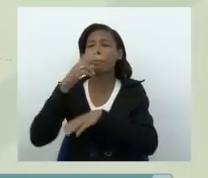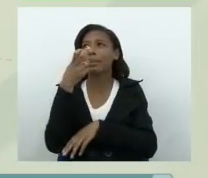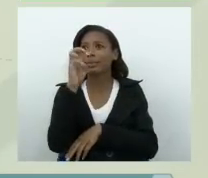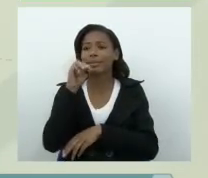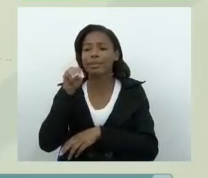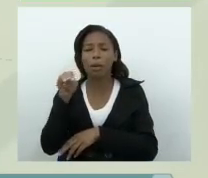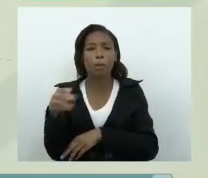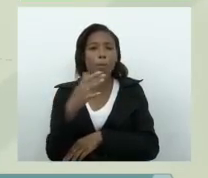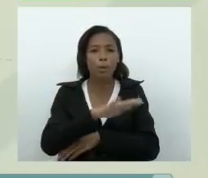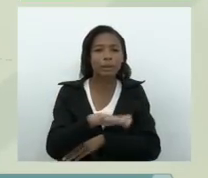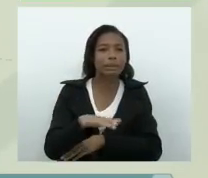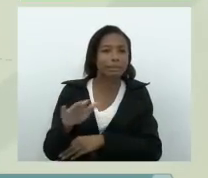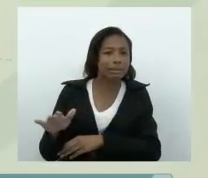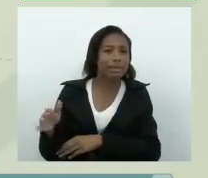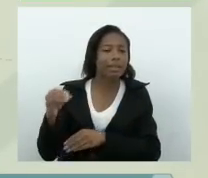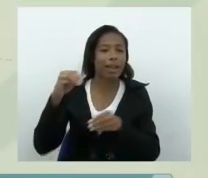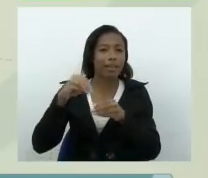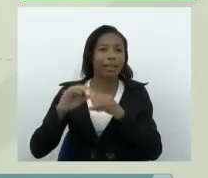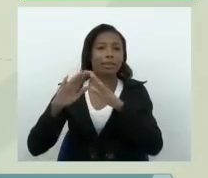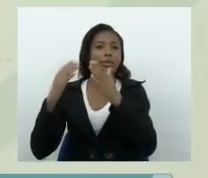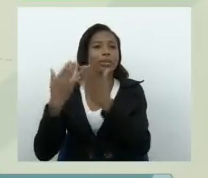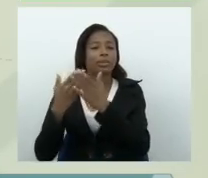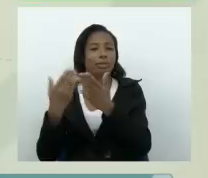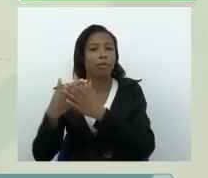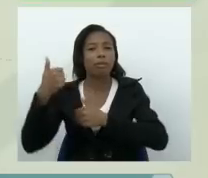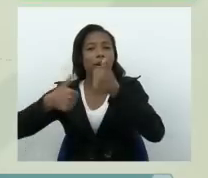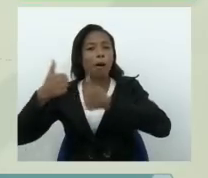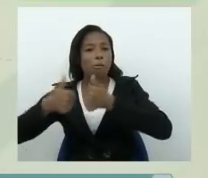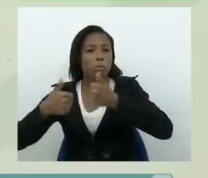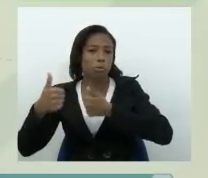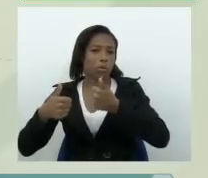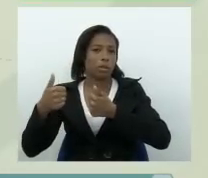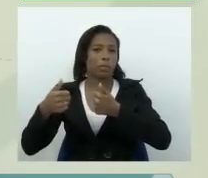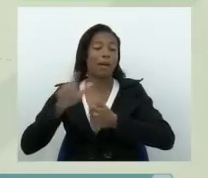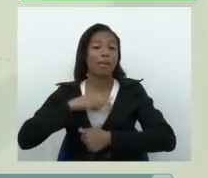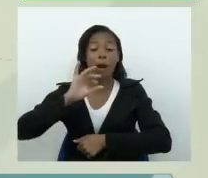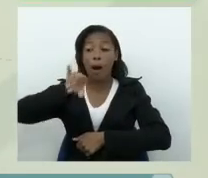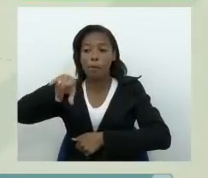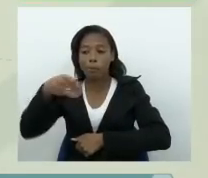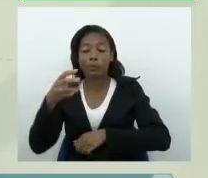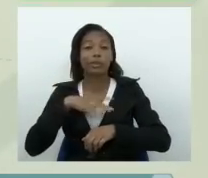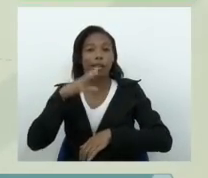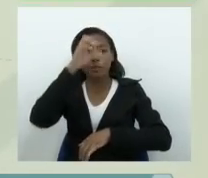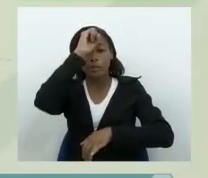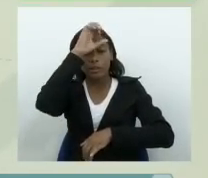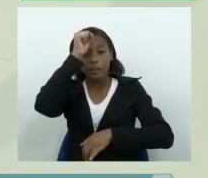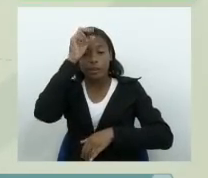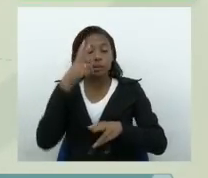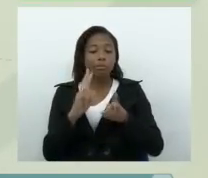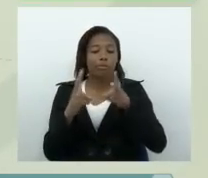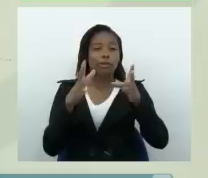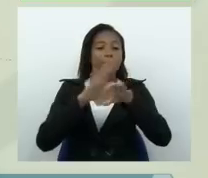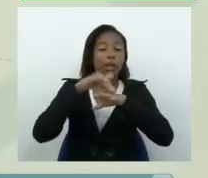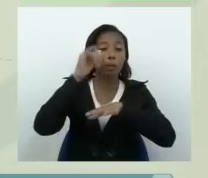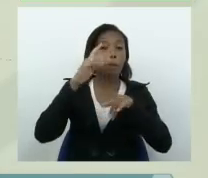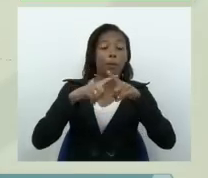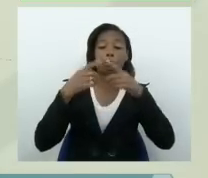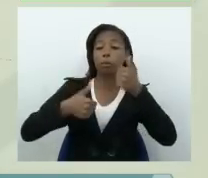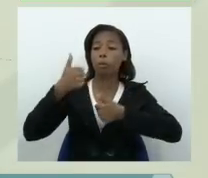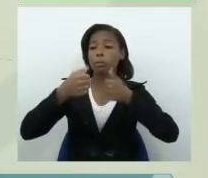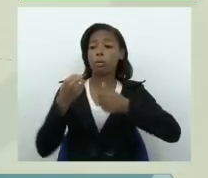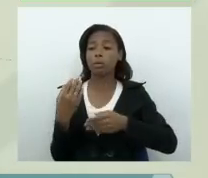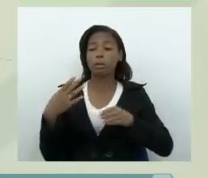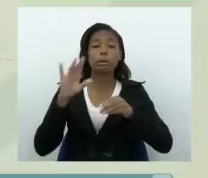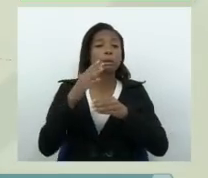mil crianças tendo aula de iniciação esportiva, tendo oportunidades de aprender, porque o esporte, investindo